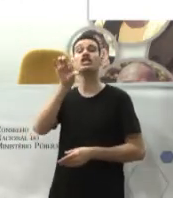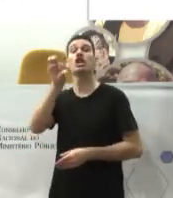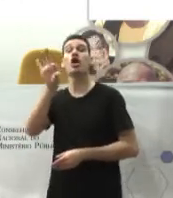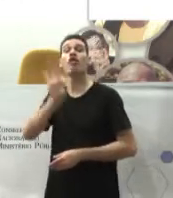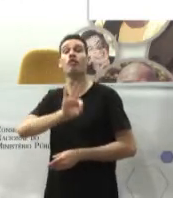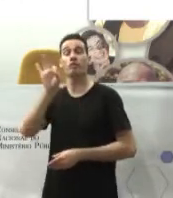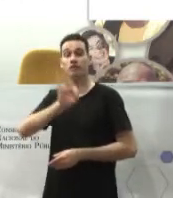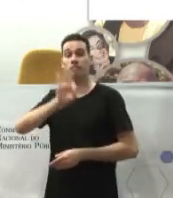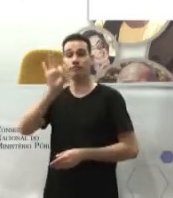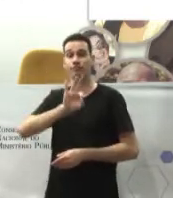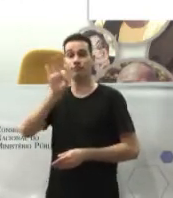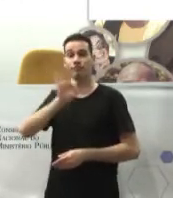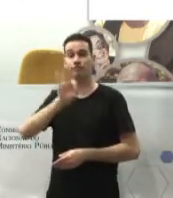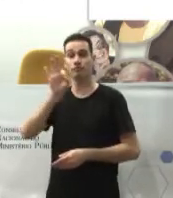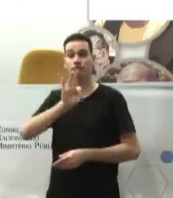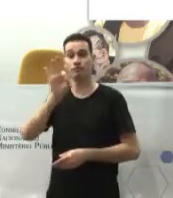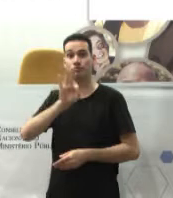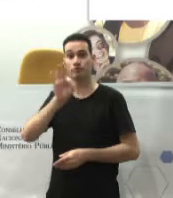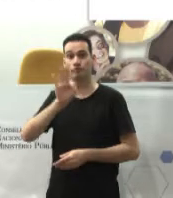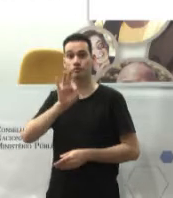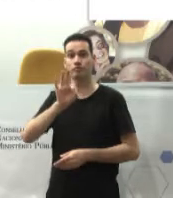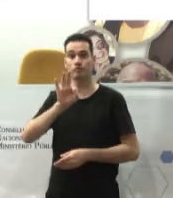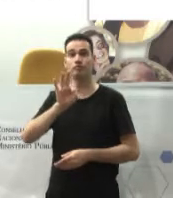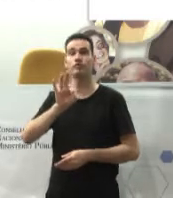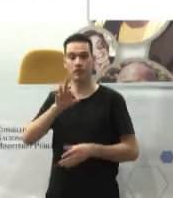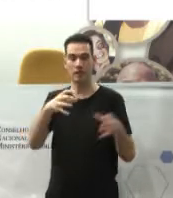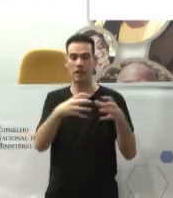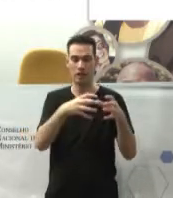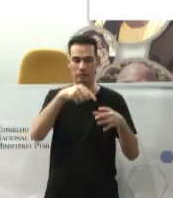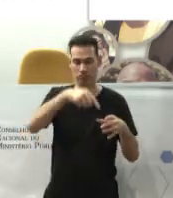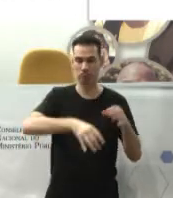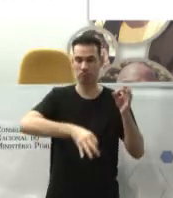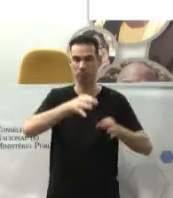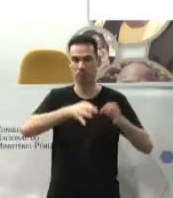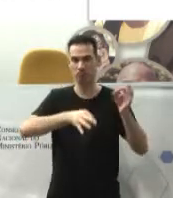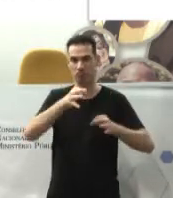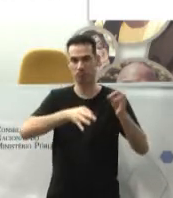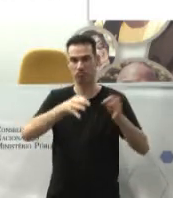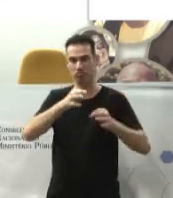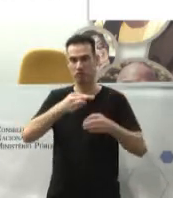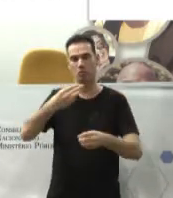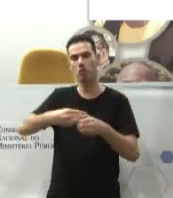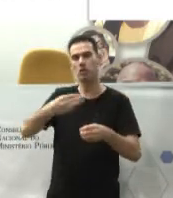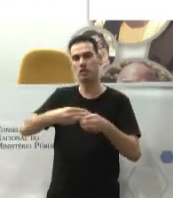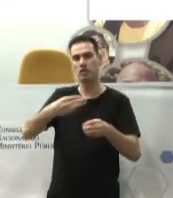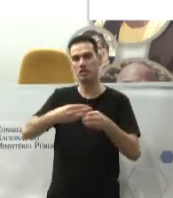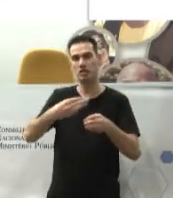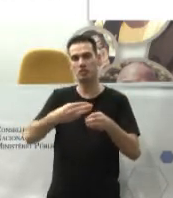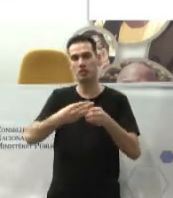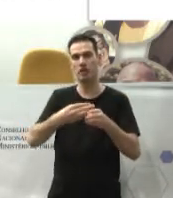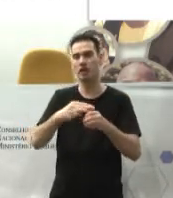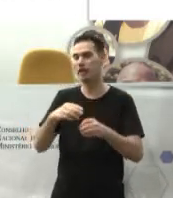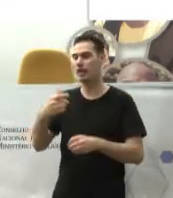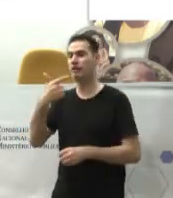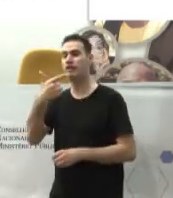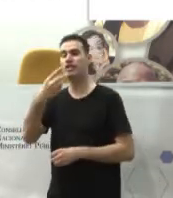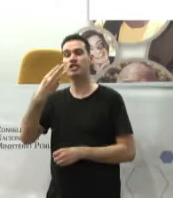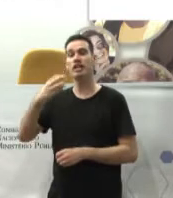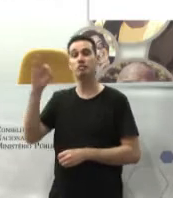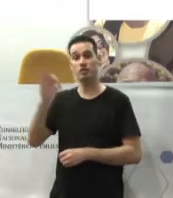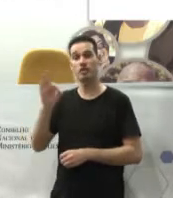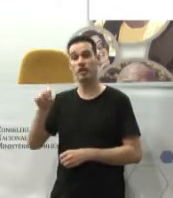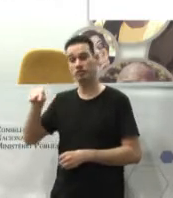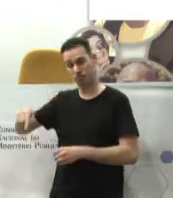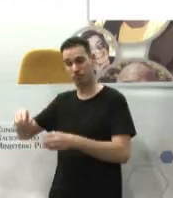19% foi o total de judicialização contra o município e 23% foi o total de judicialização contra o Estado.